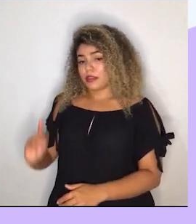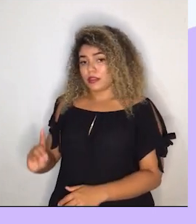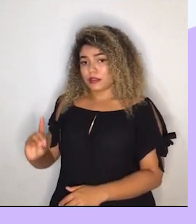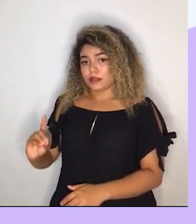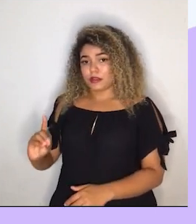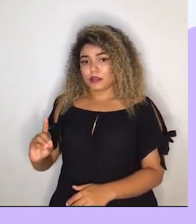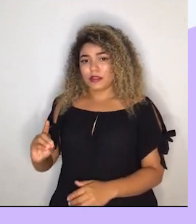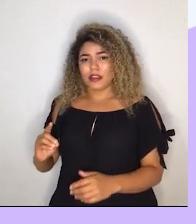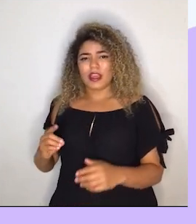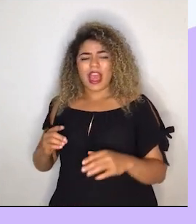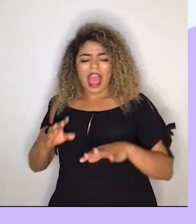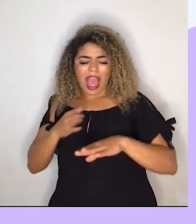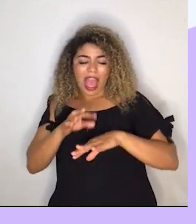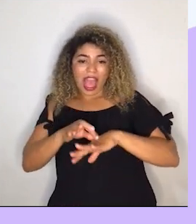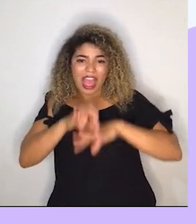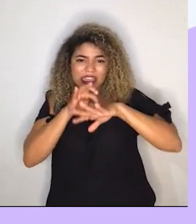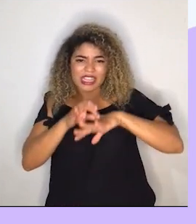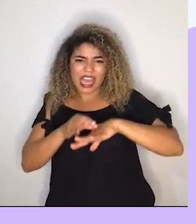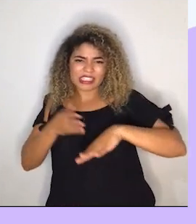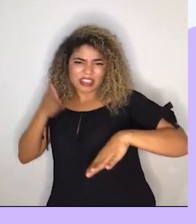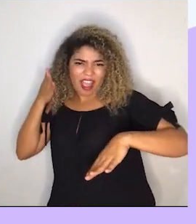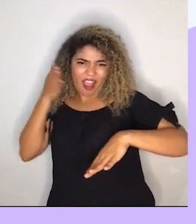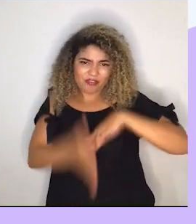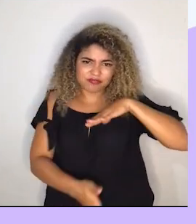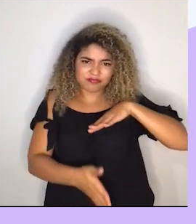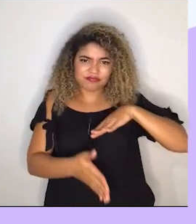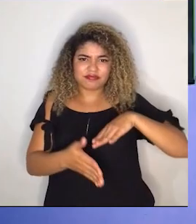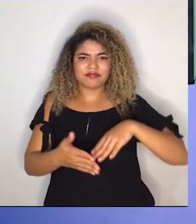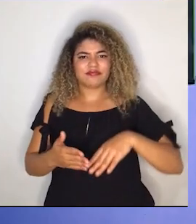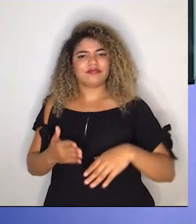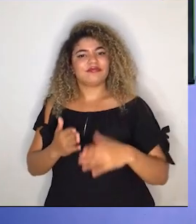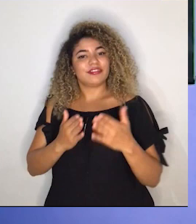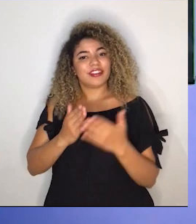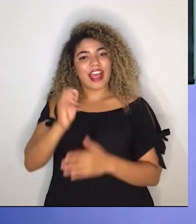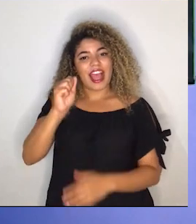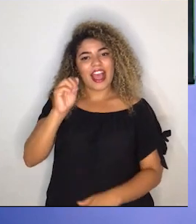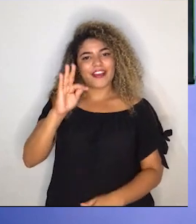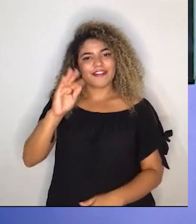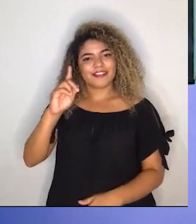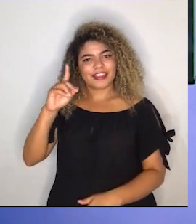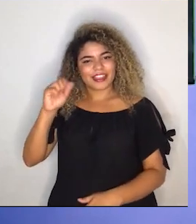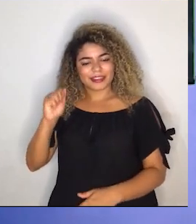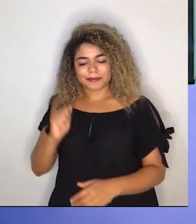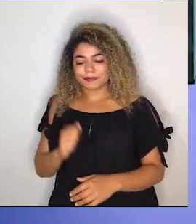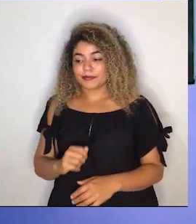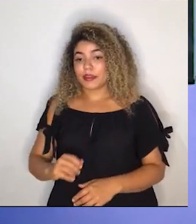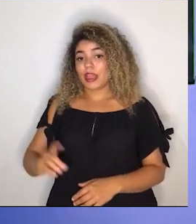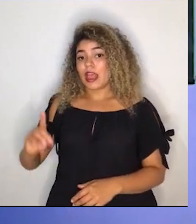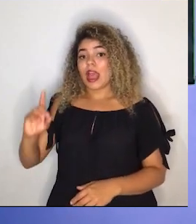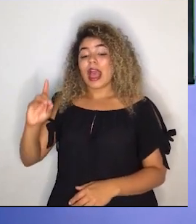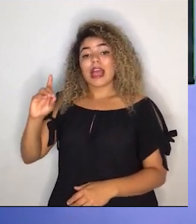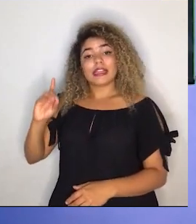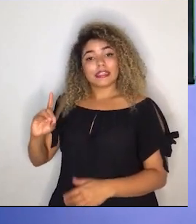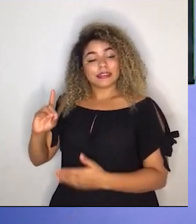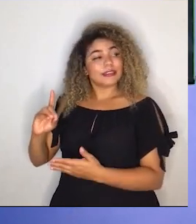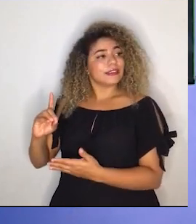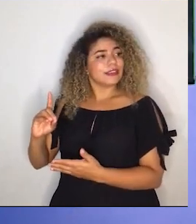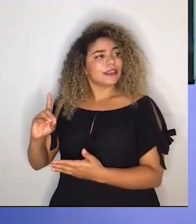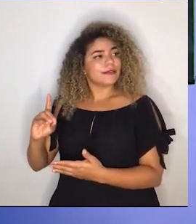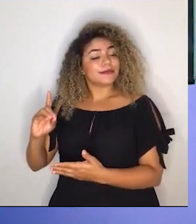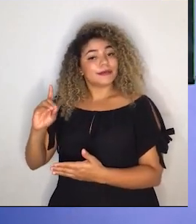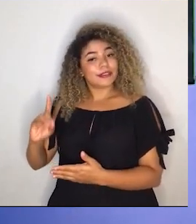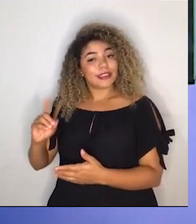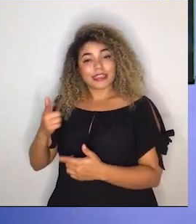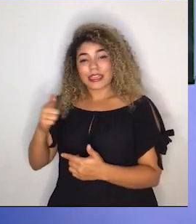D, cortou a carne com uma faca afiada. Neste caso, a letra D é a opção que